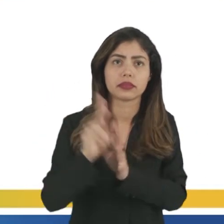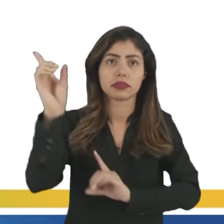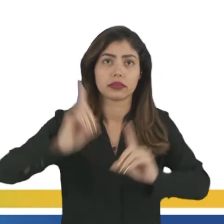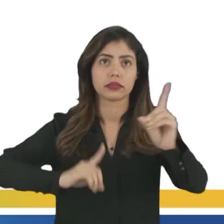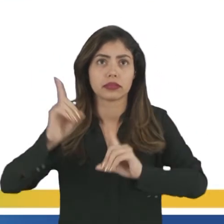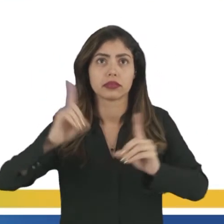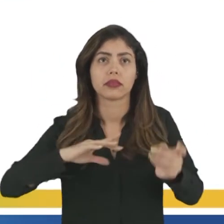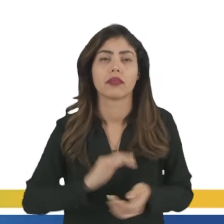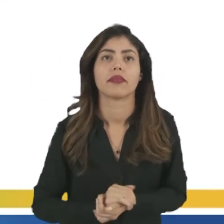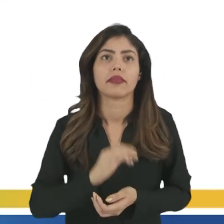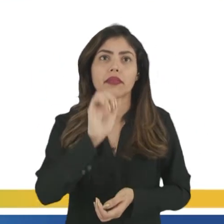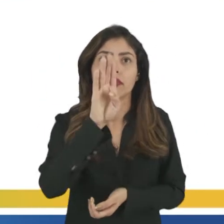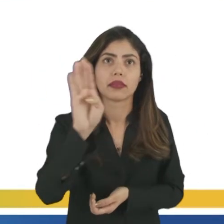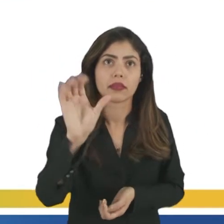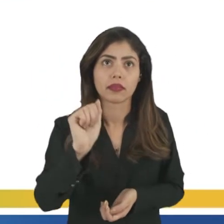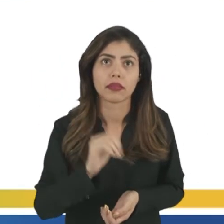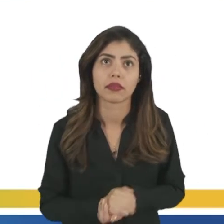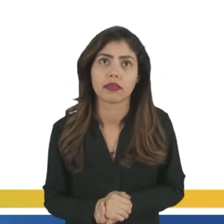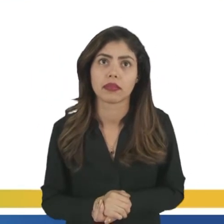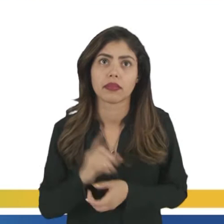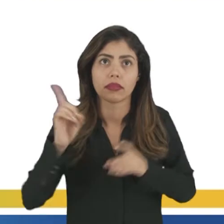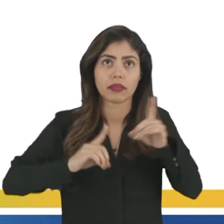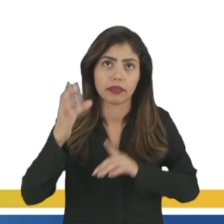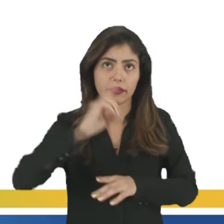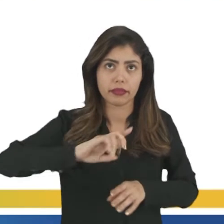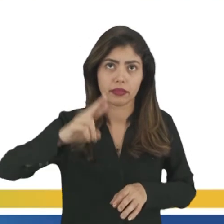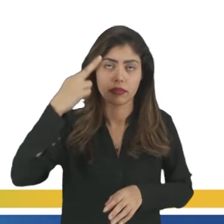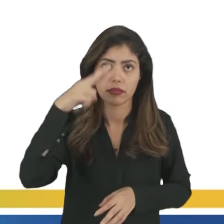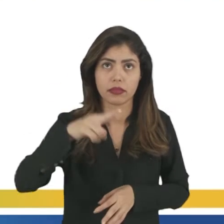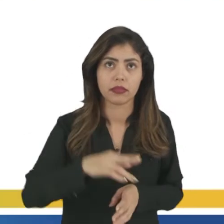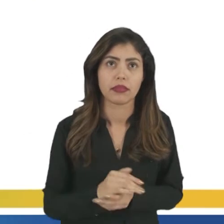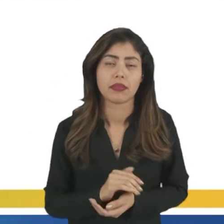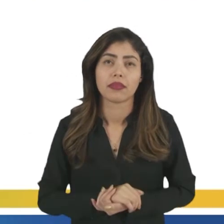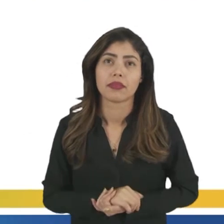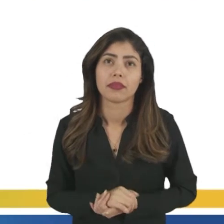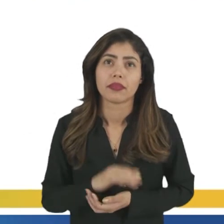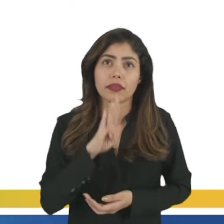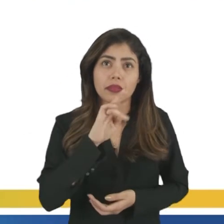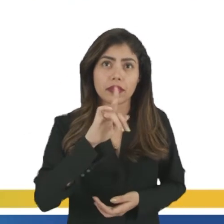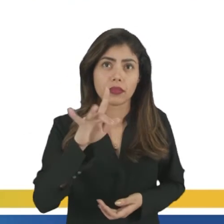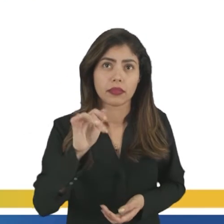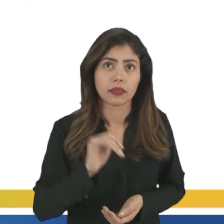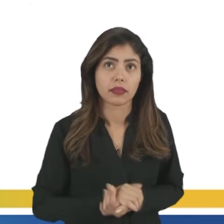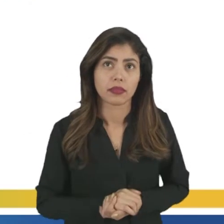próprio Baal, Deus o Senhor, tá? Era mais conhecido como Senhor, senão Baal